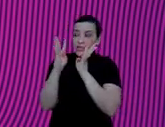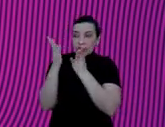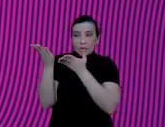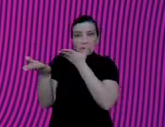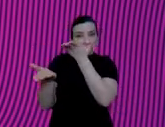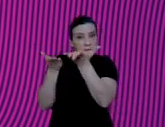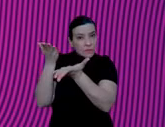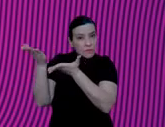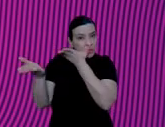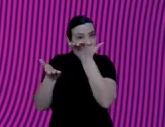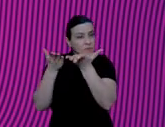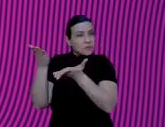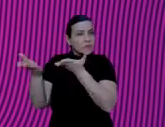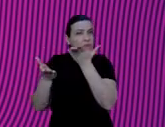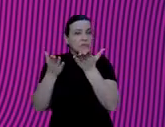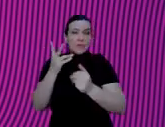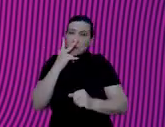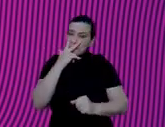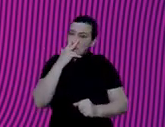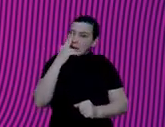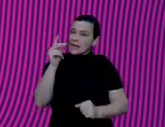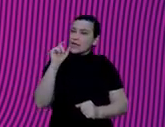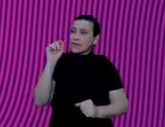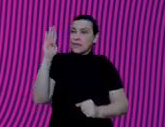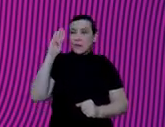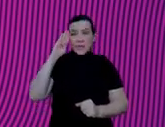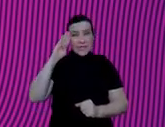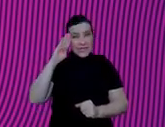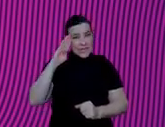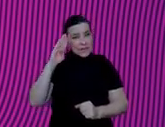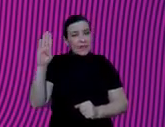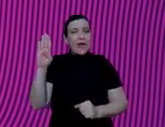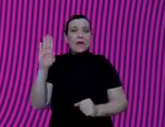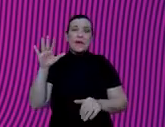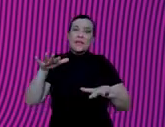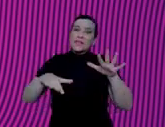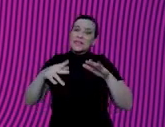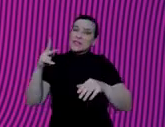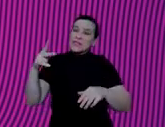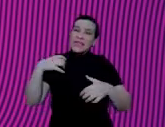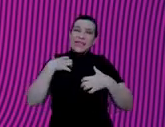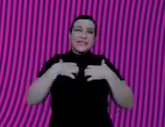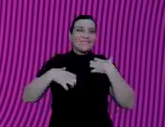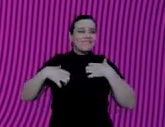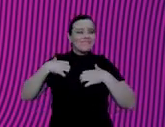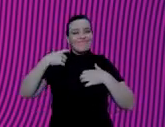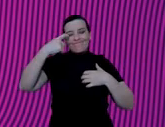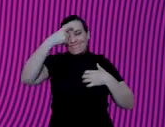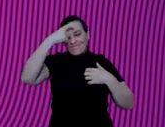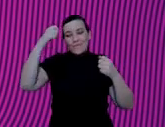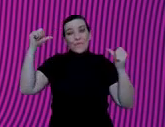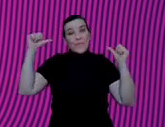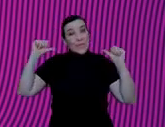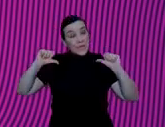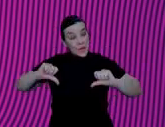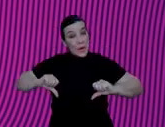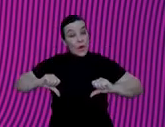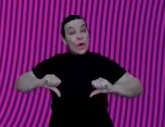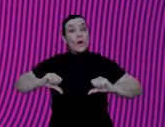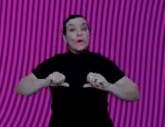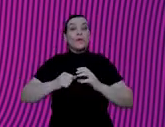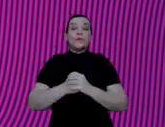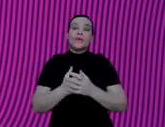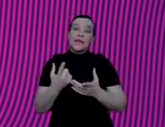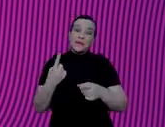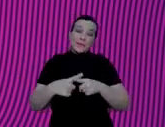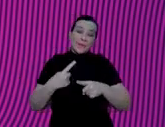queixa principal num quadro que, na verdade, é um quadro complexo de sofrimento mental. Ela é melhor recebida que a angústia e a ansiedade. Num pronto